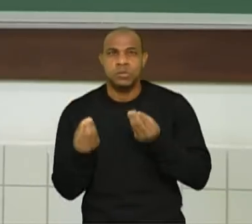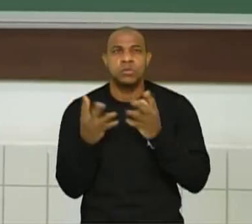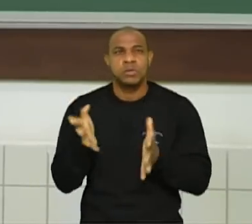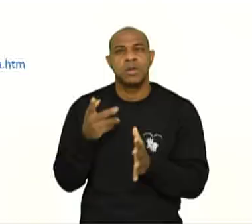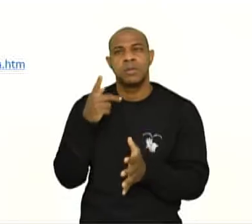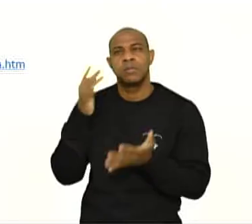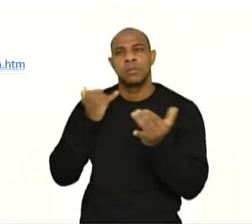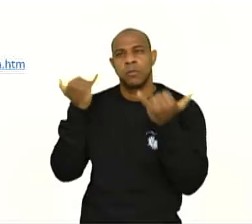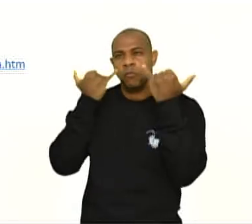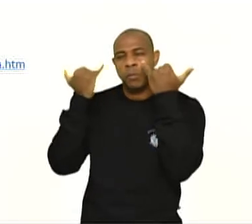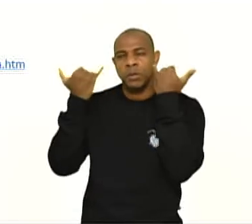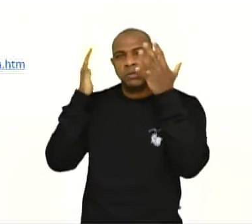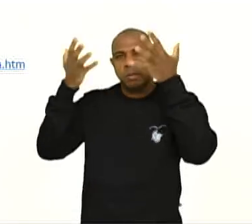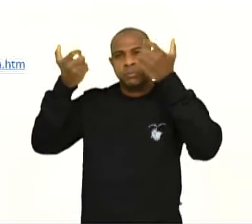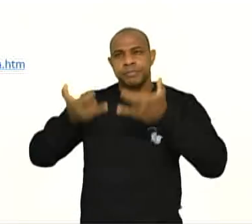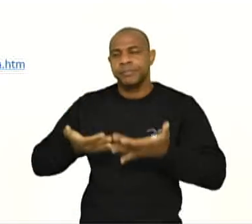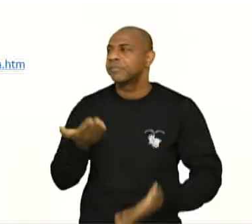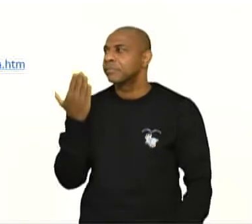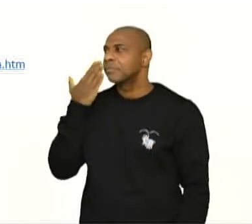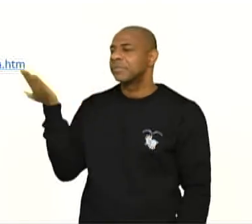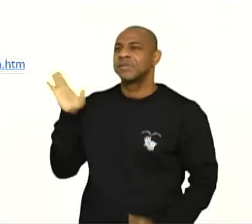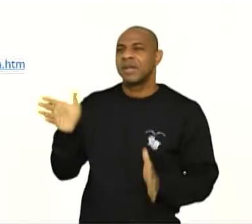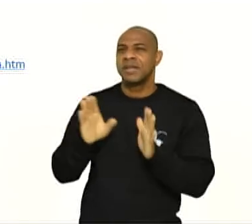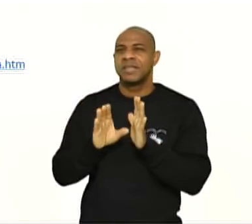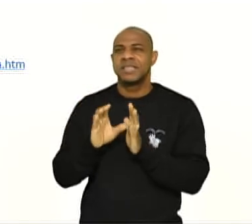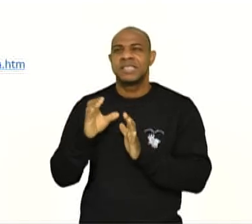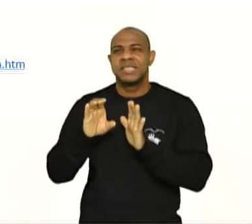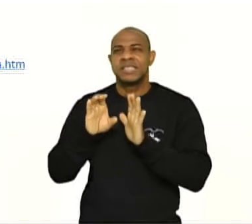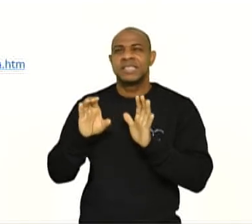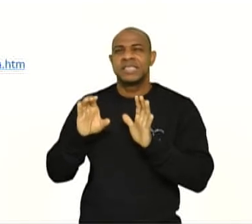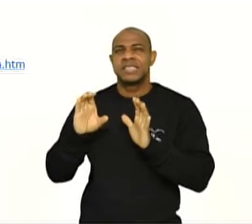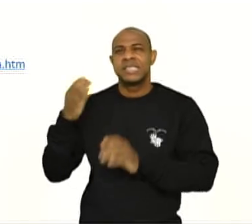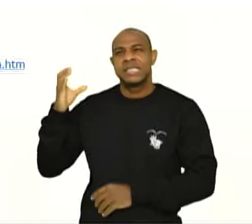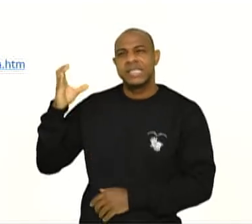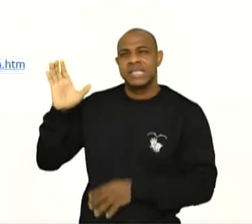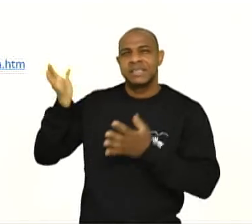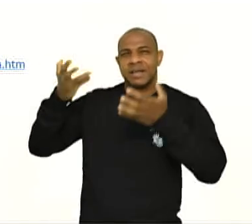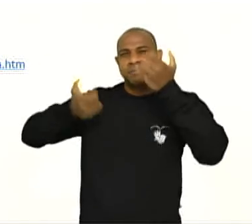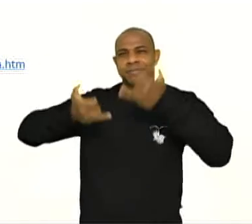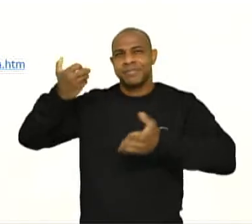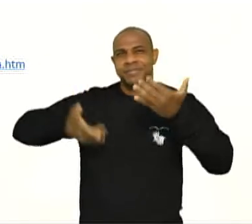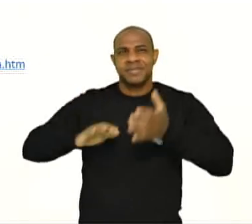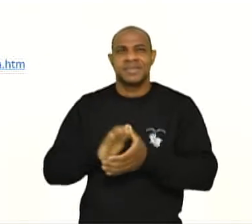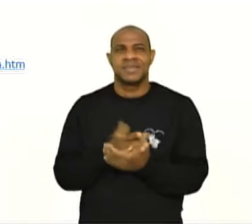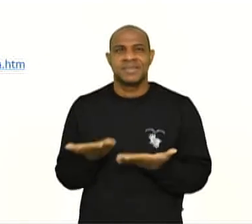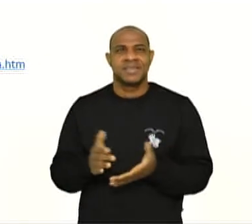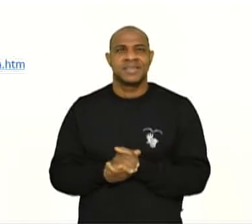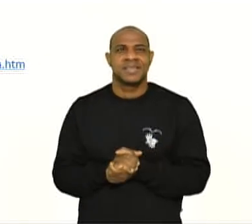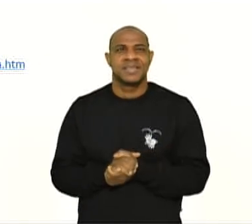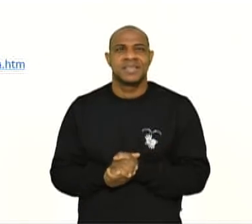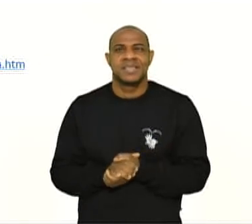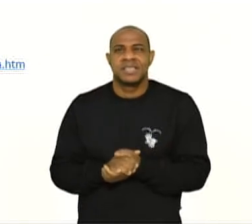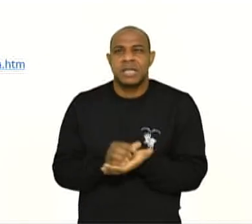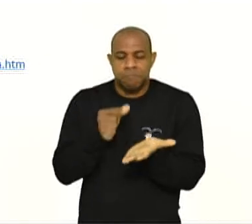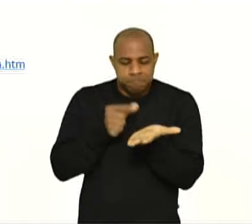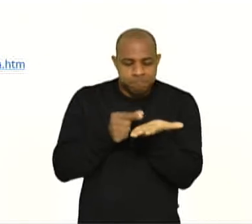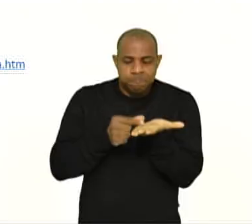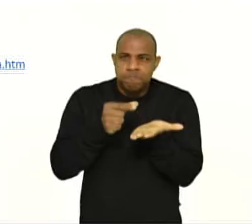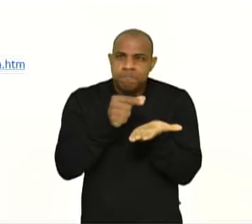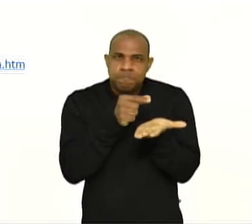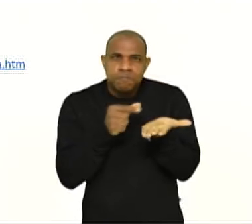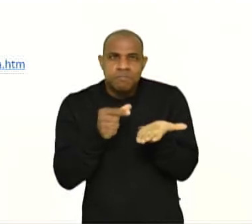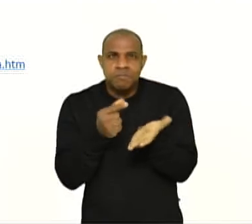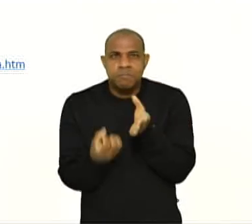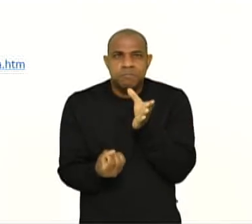essas informações também, já viram lá em ciências e tudo mais, né? Que a partícula básica, né,